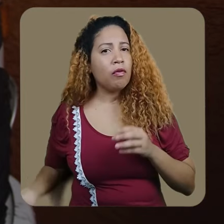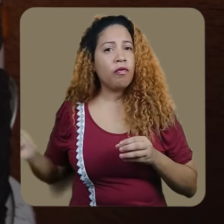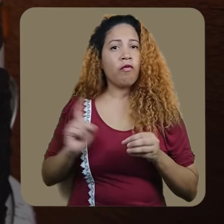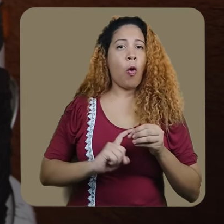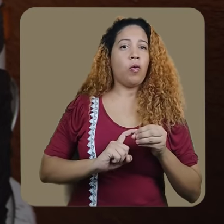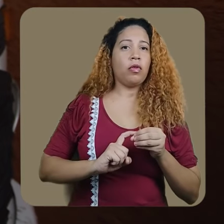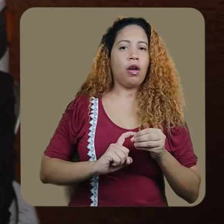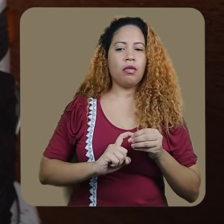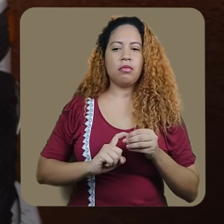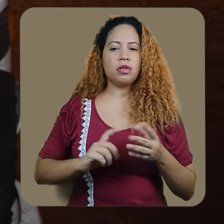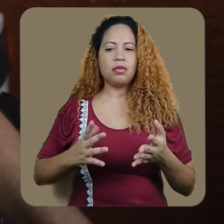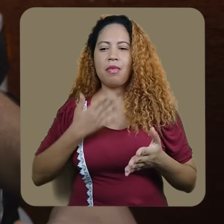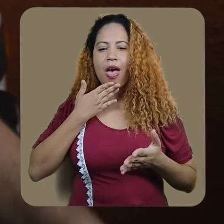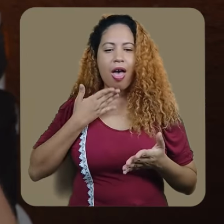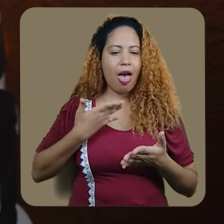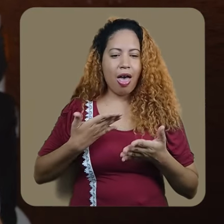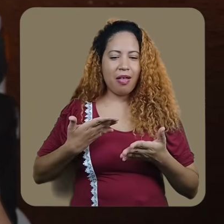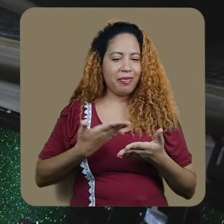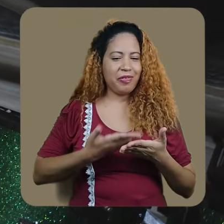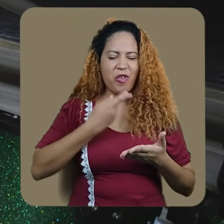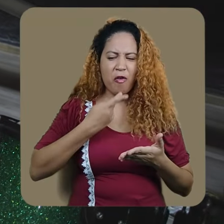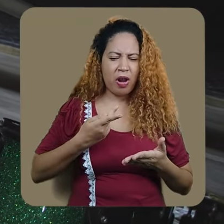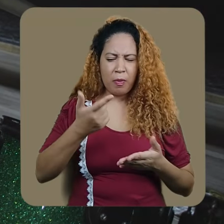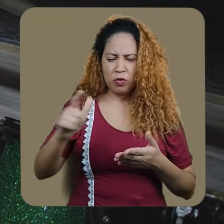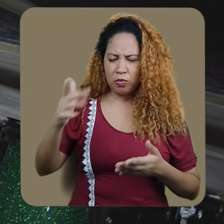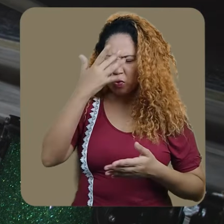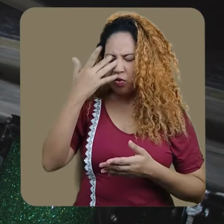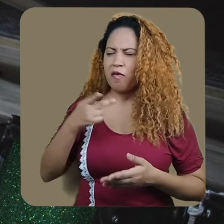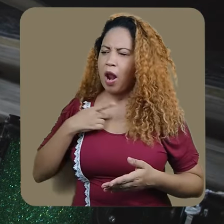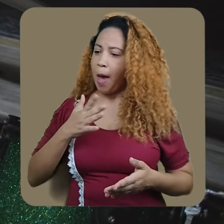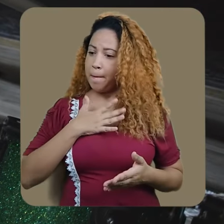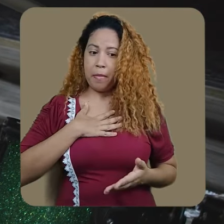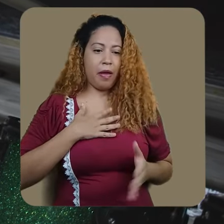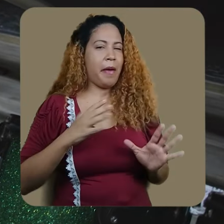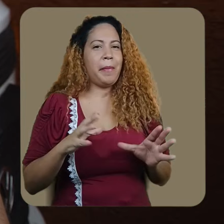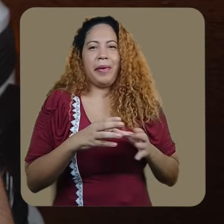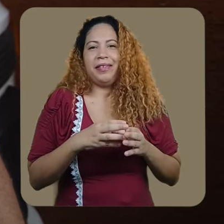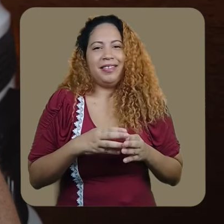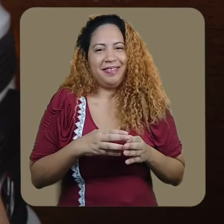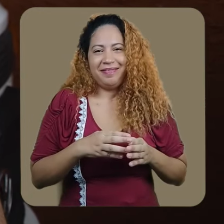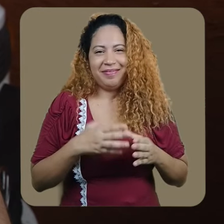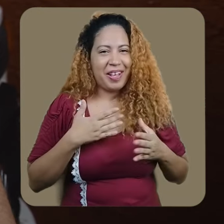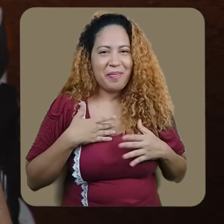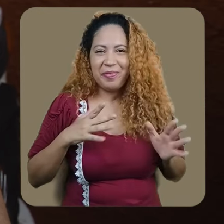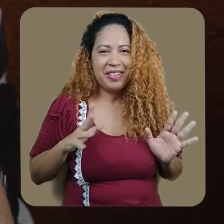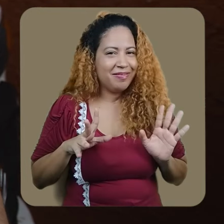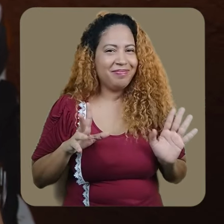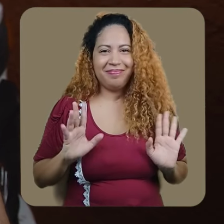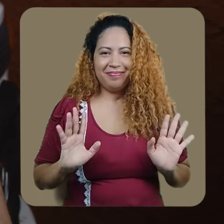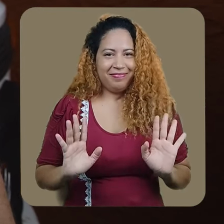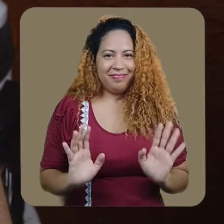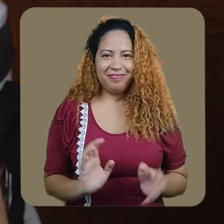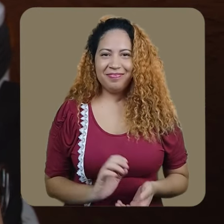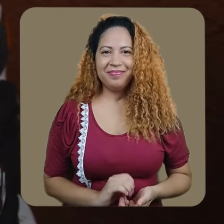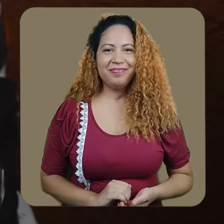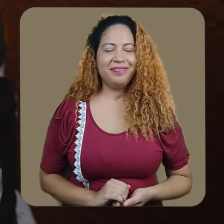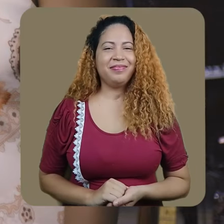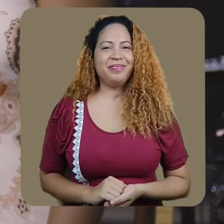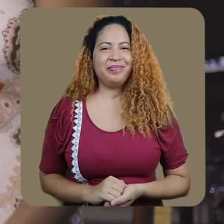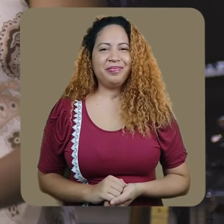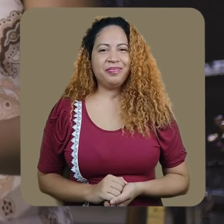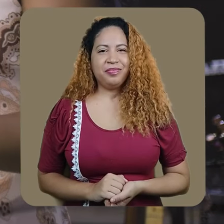uma vontadezinha de voltar, né? Eu me sinto da banda mesmo, assim. Quando eu vou falar pra outras pessoas do Catiawaru, eu falo, minha banda. Não tem essa,